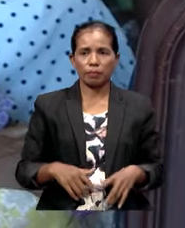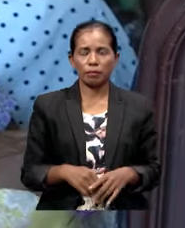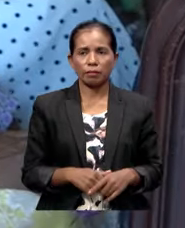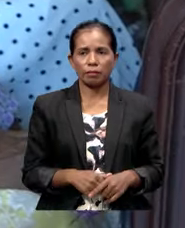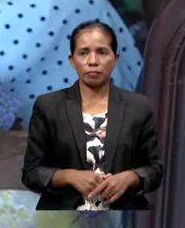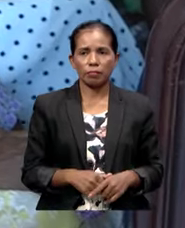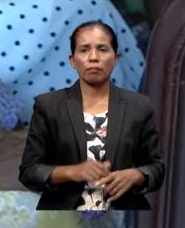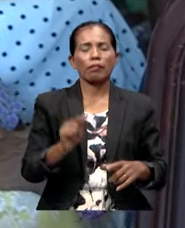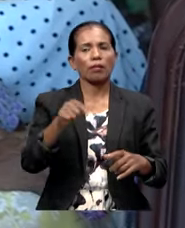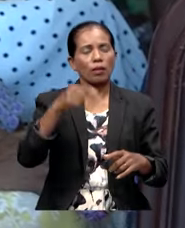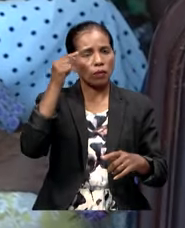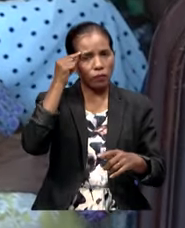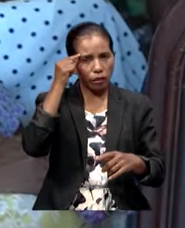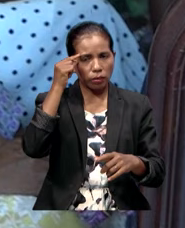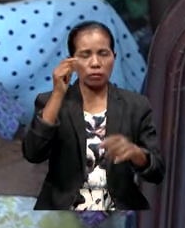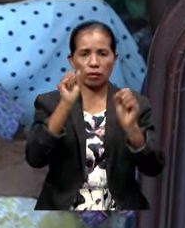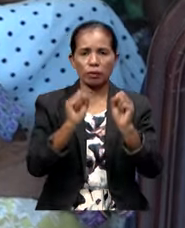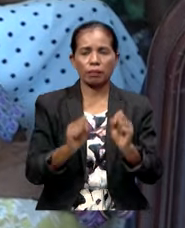Cata governo atu